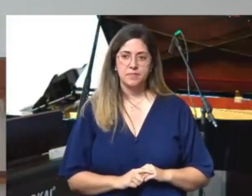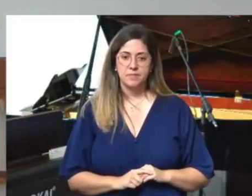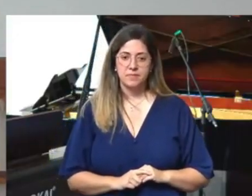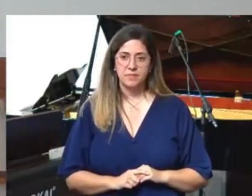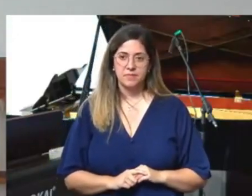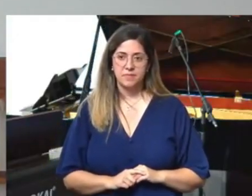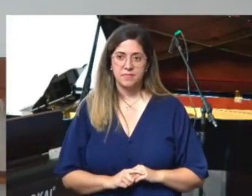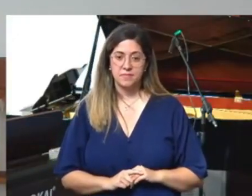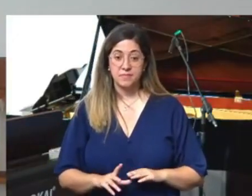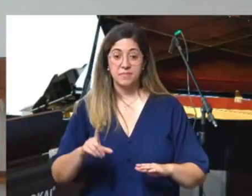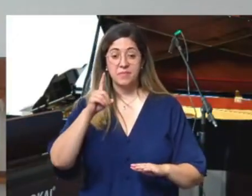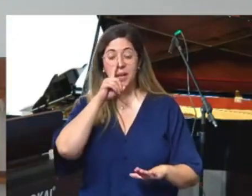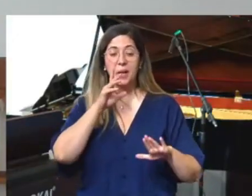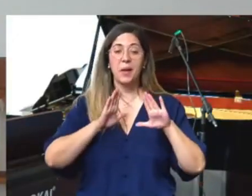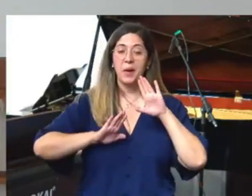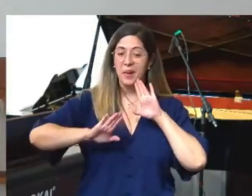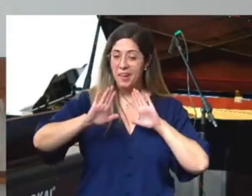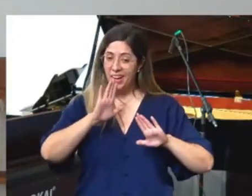Repito, cuidado